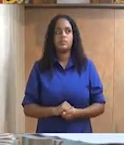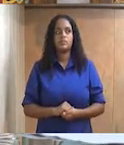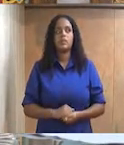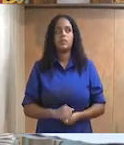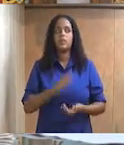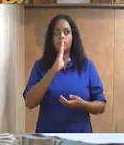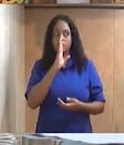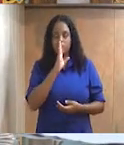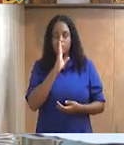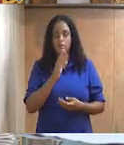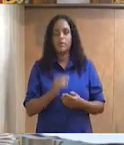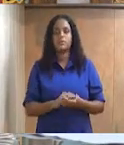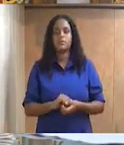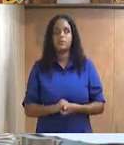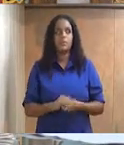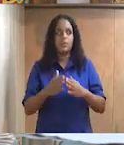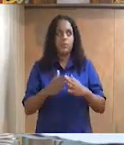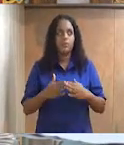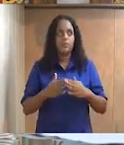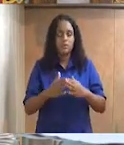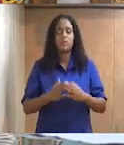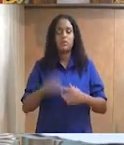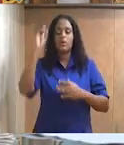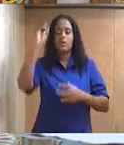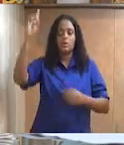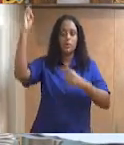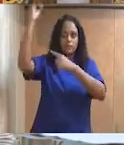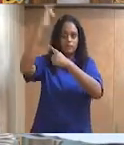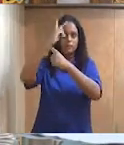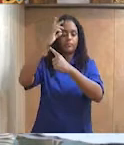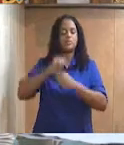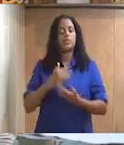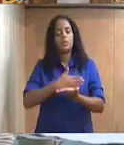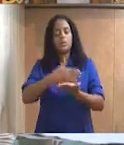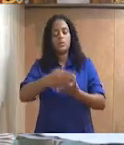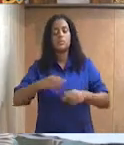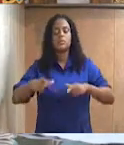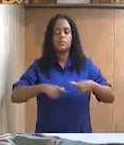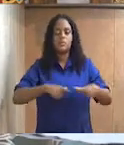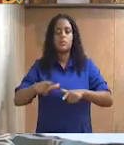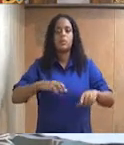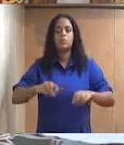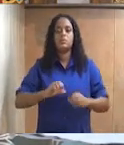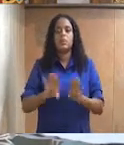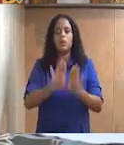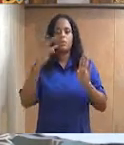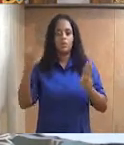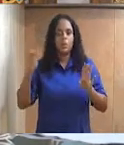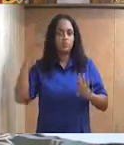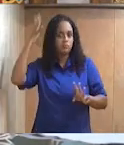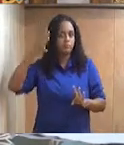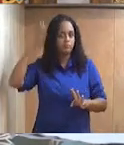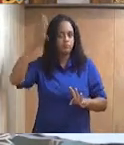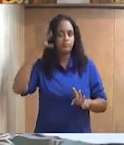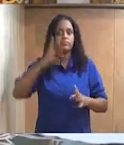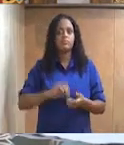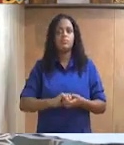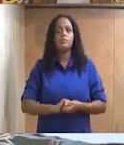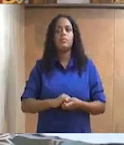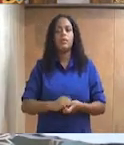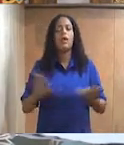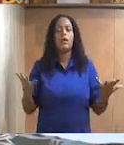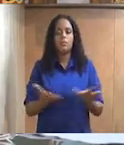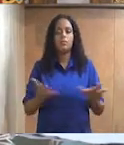silêncio. Sob a proteção de Deus, iniciamos nossos trabalhos. Está aberta a sessão. Nesse